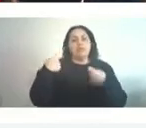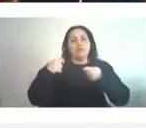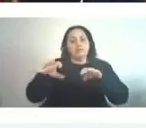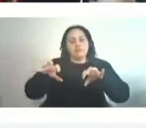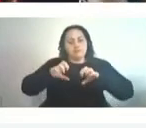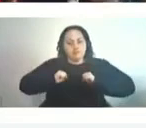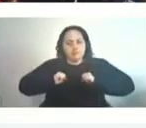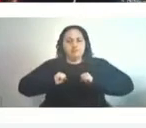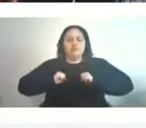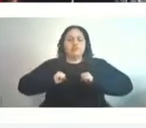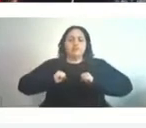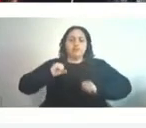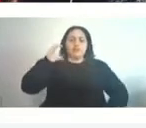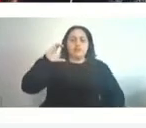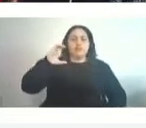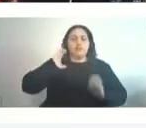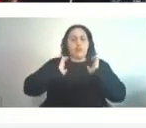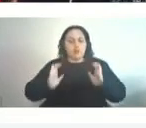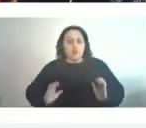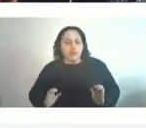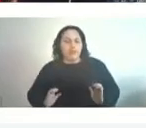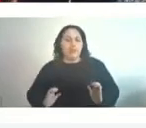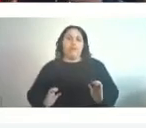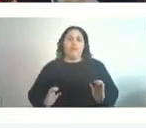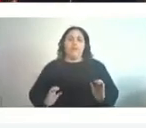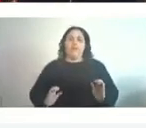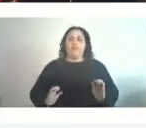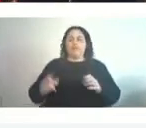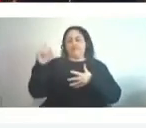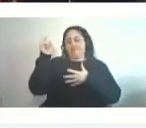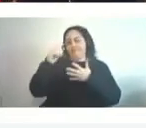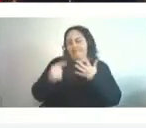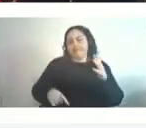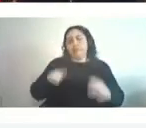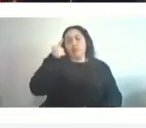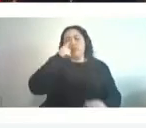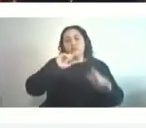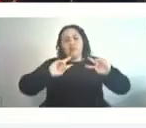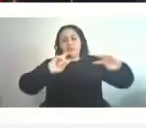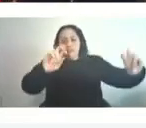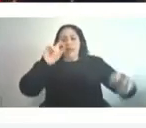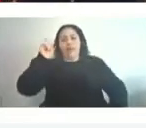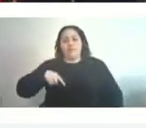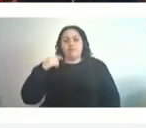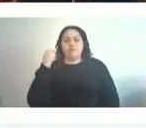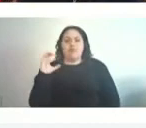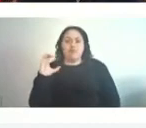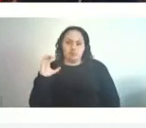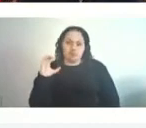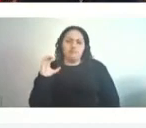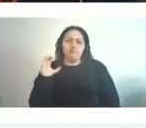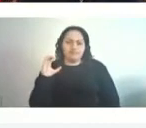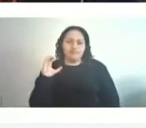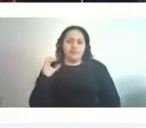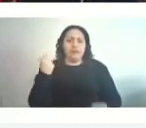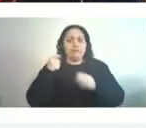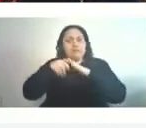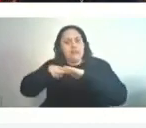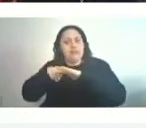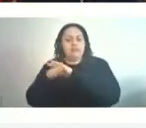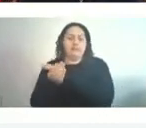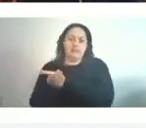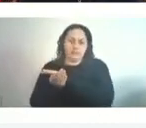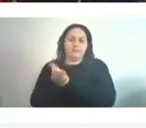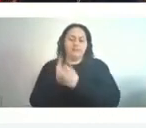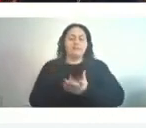ciência comportamental, né, para que fosse reconhecida como ciência. Então, essa virada, digamos